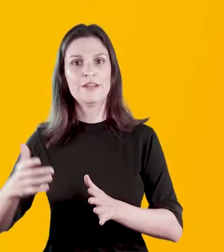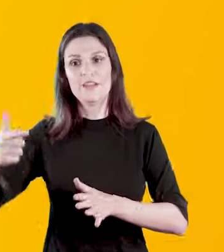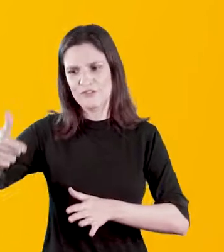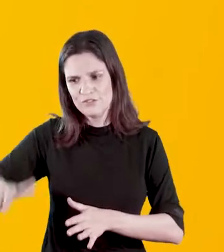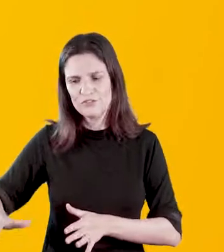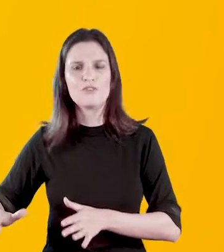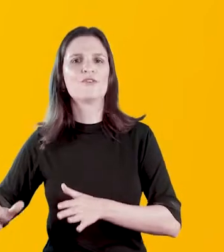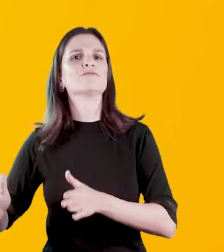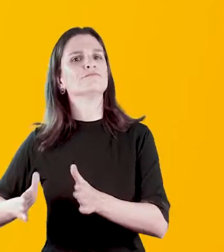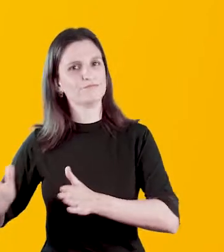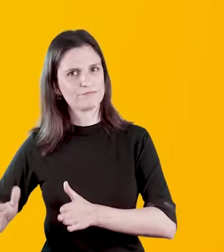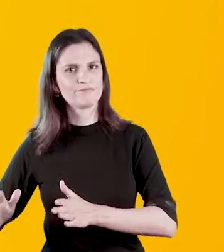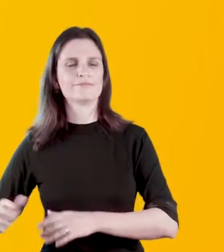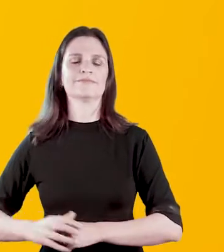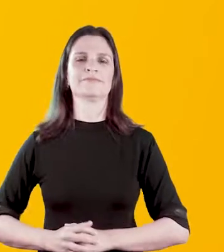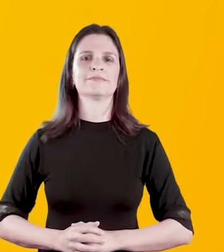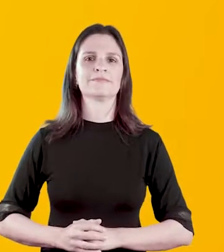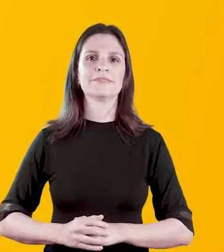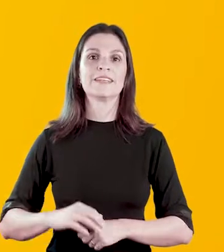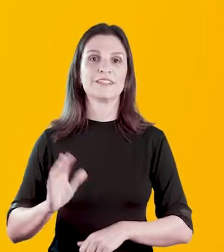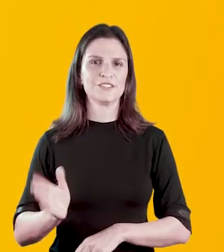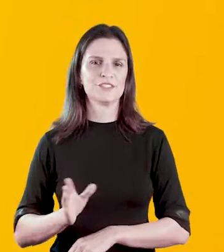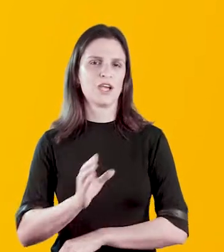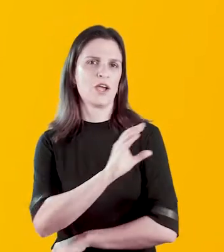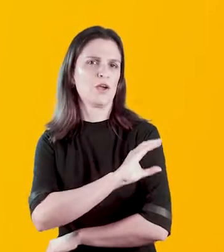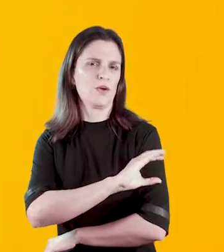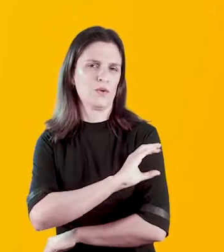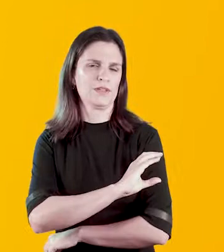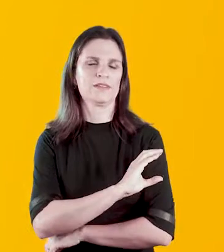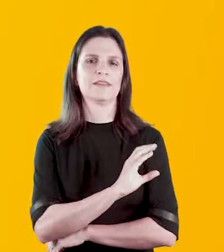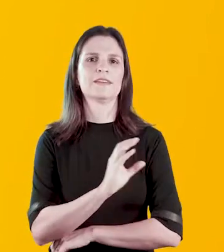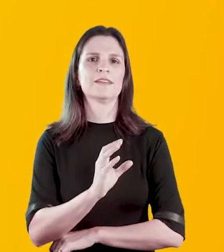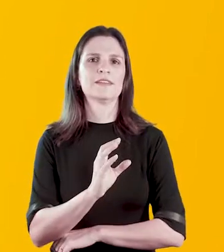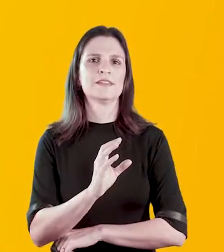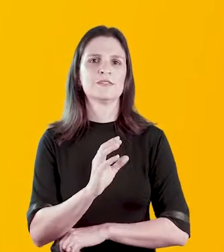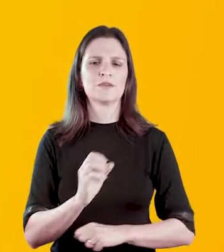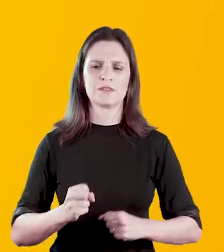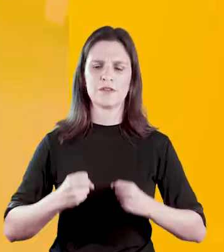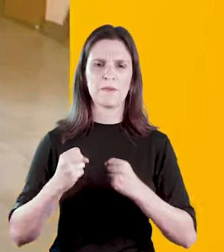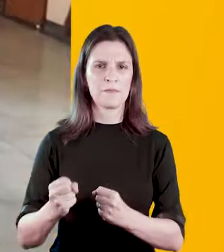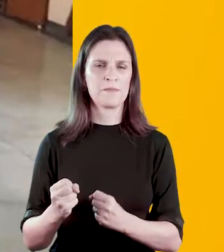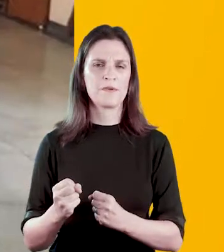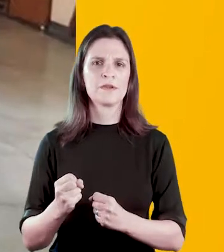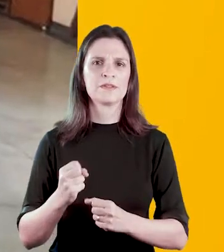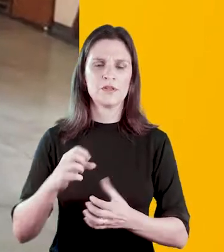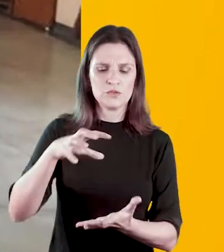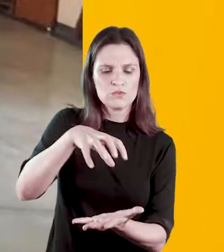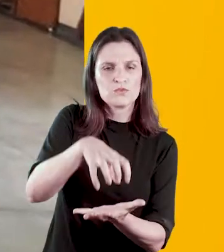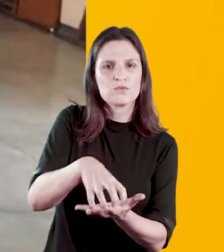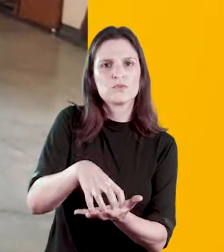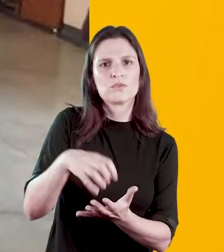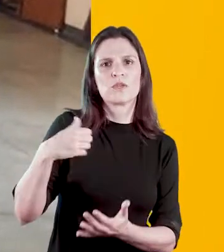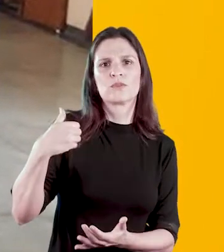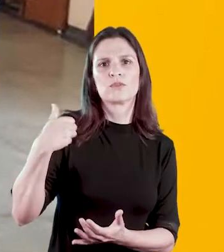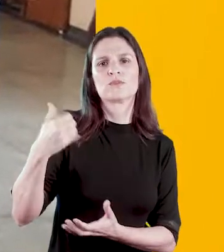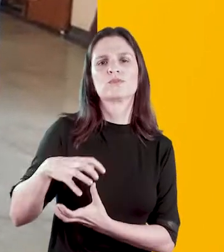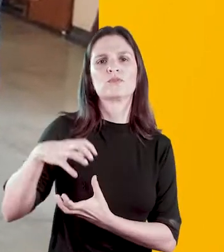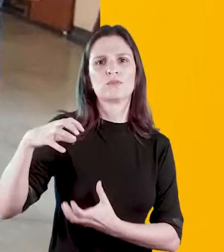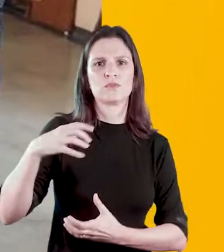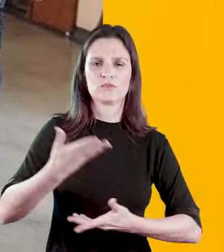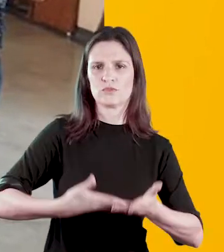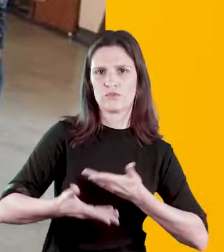legislatura já foi coordenador por muitos anos e um dos principais apoiadores do Centro de Convivência do Idoso